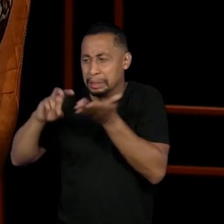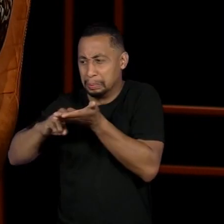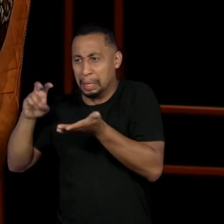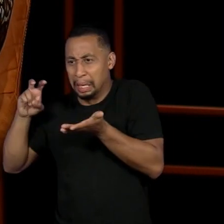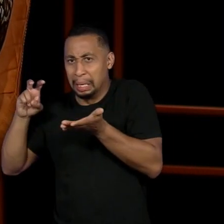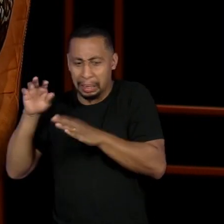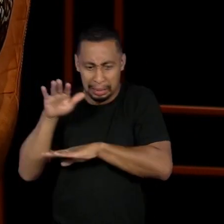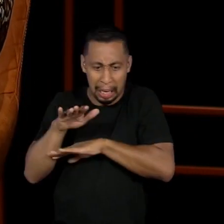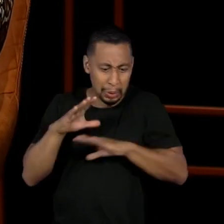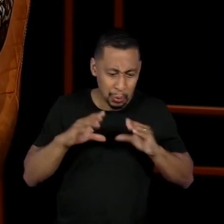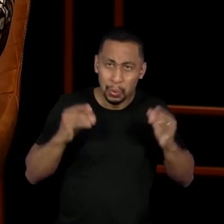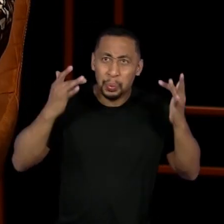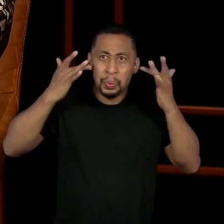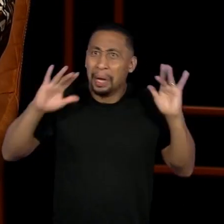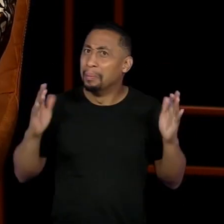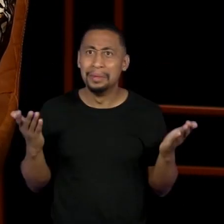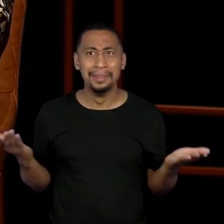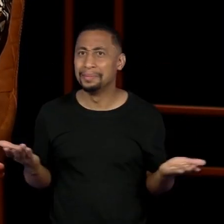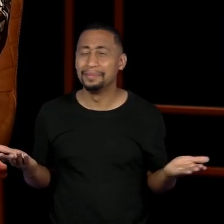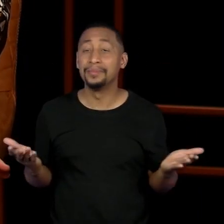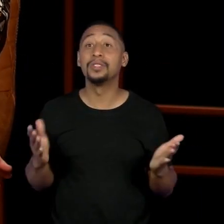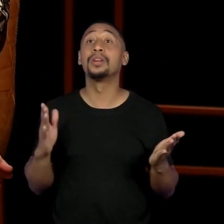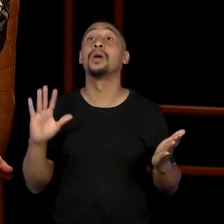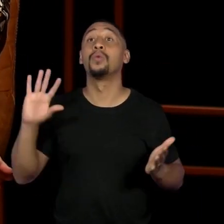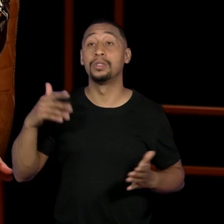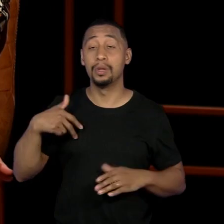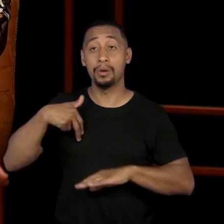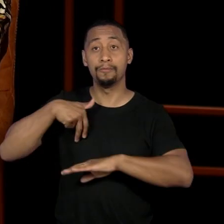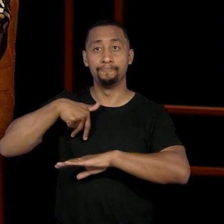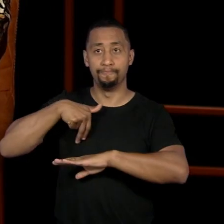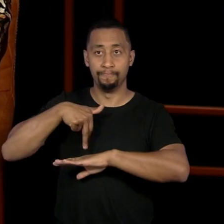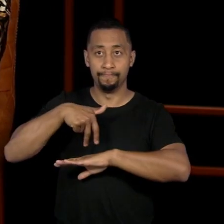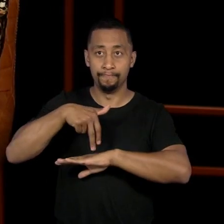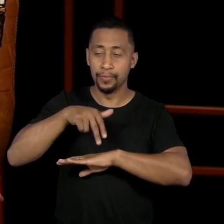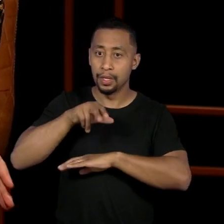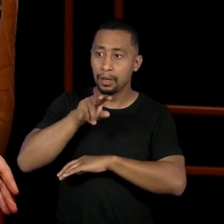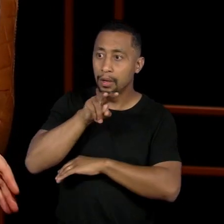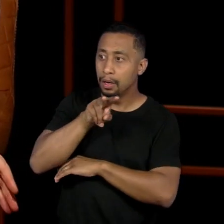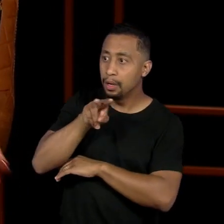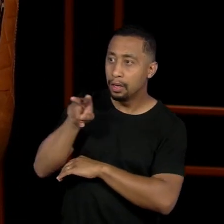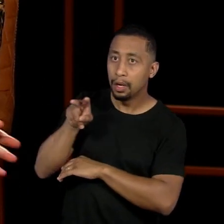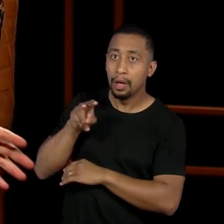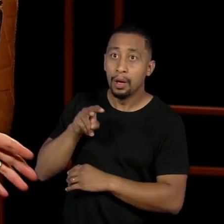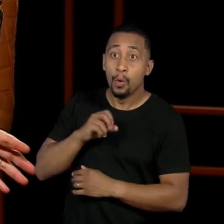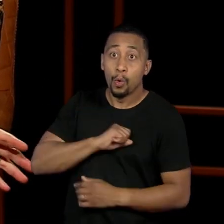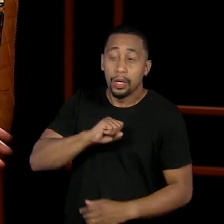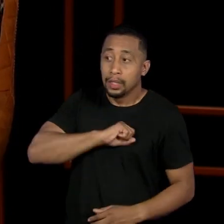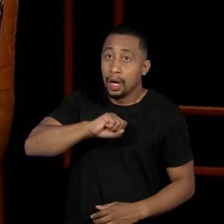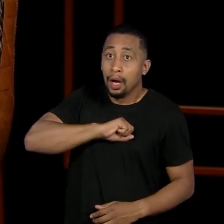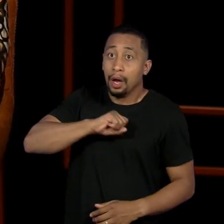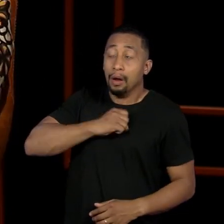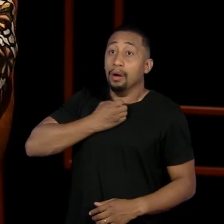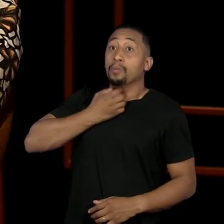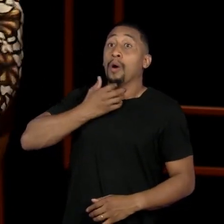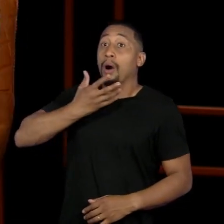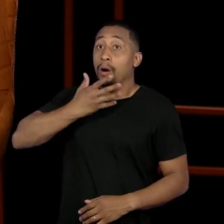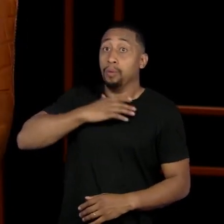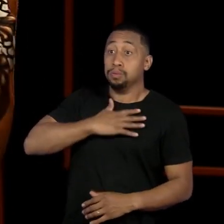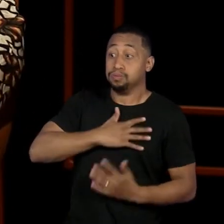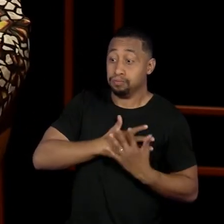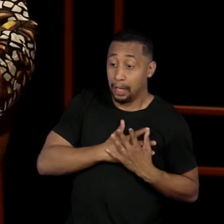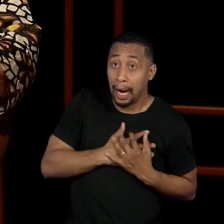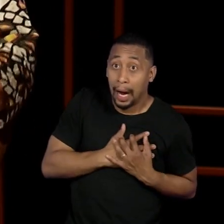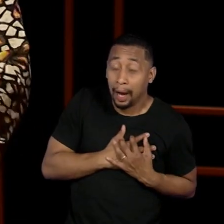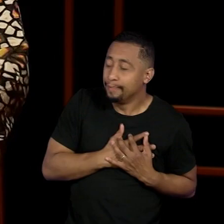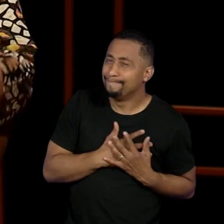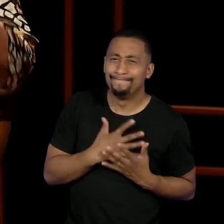entro e vejo uma pessoa. E o meu coração fez assim, oh! Paixão. Não, uma paixão